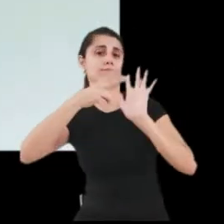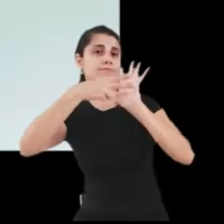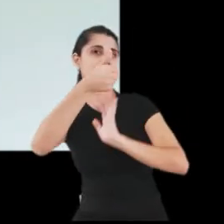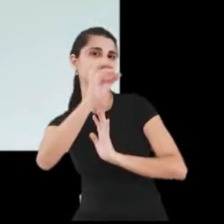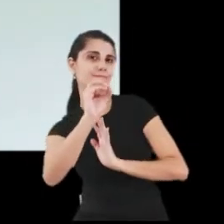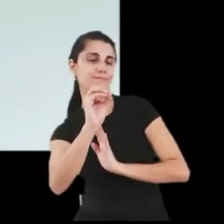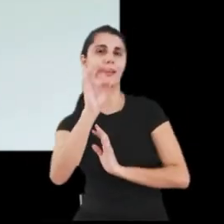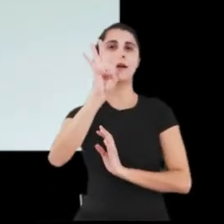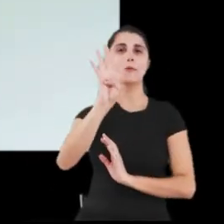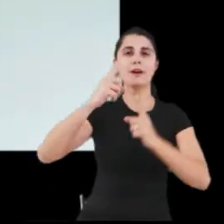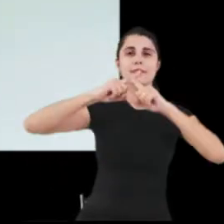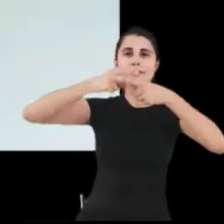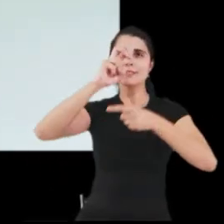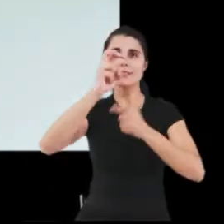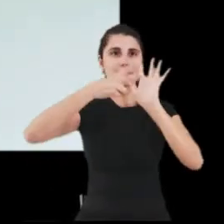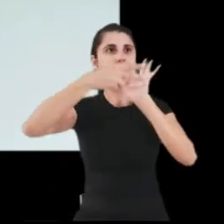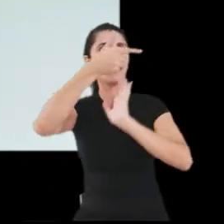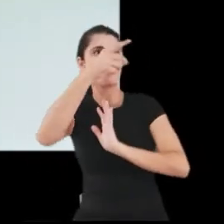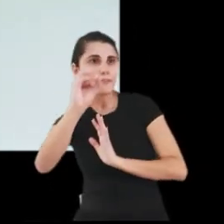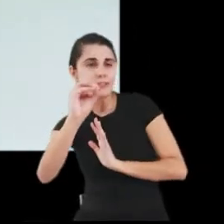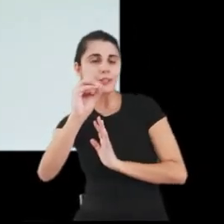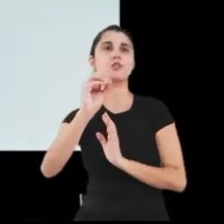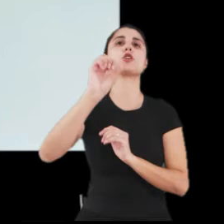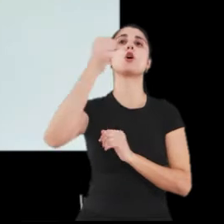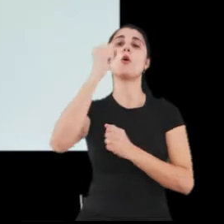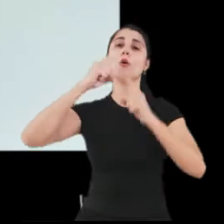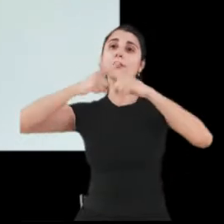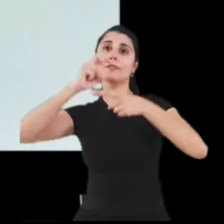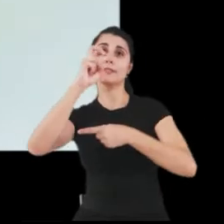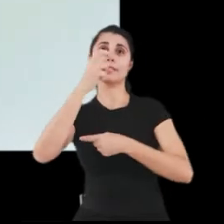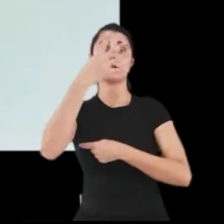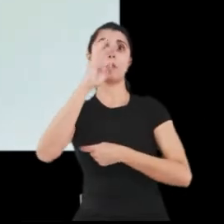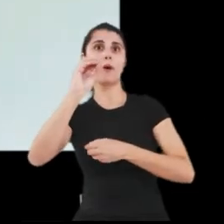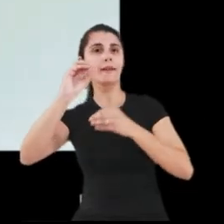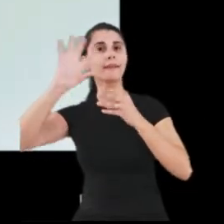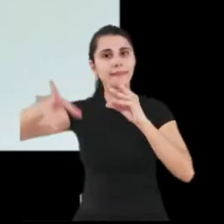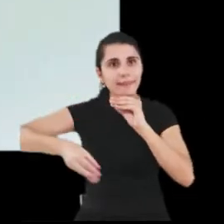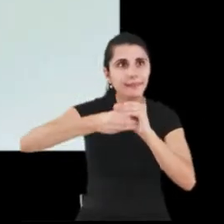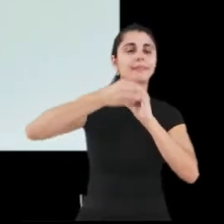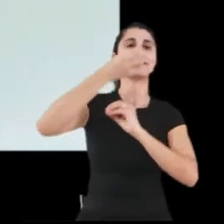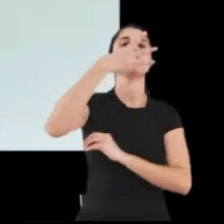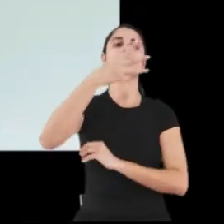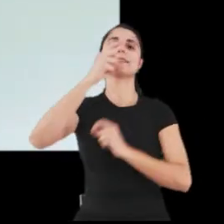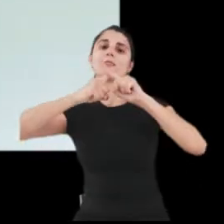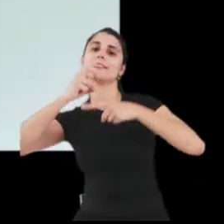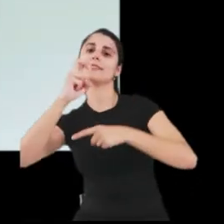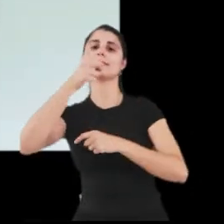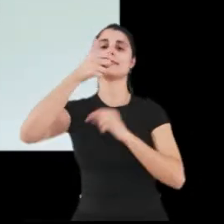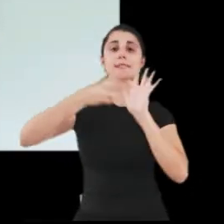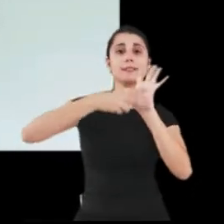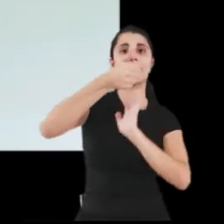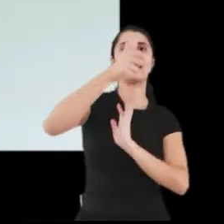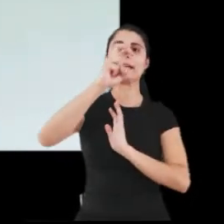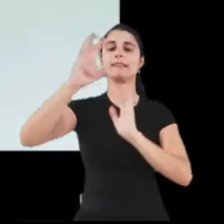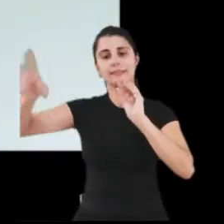10. 4 vezes 5, 20. 8 vezes 5, 40. 3 vezes 5,